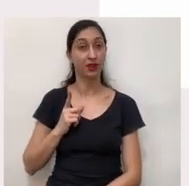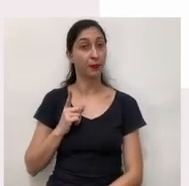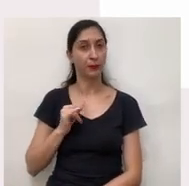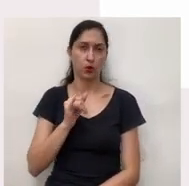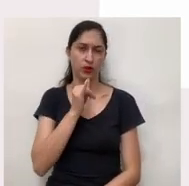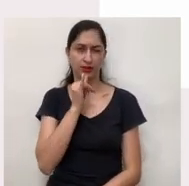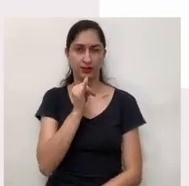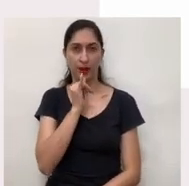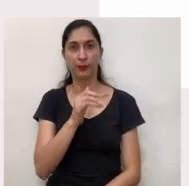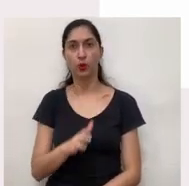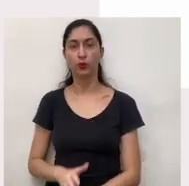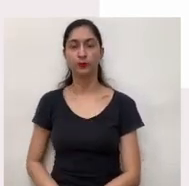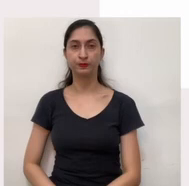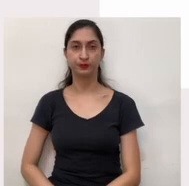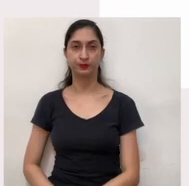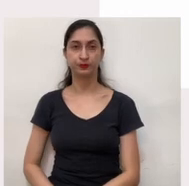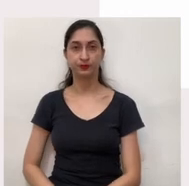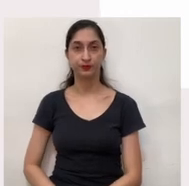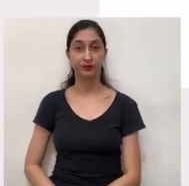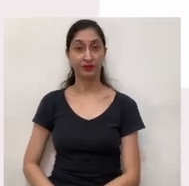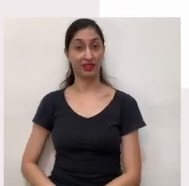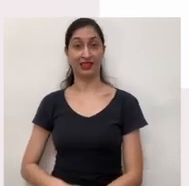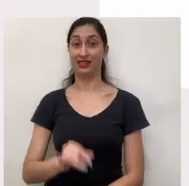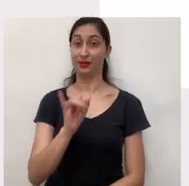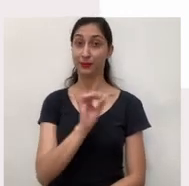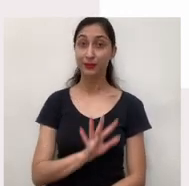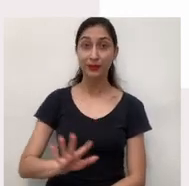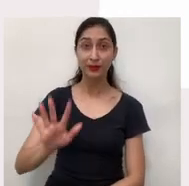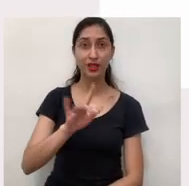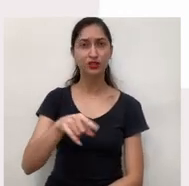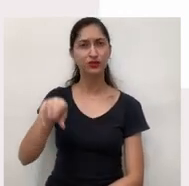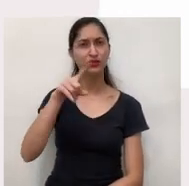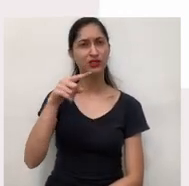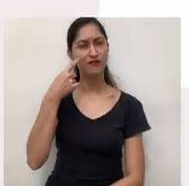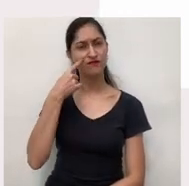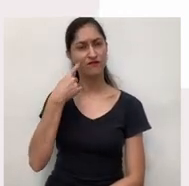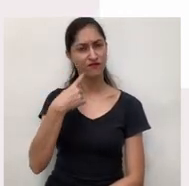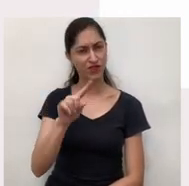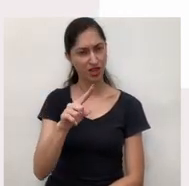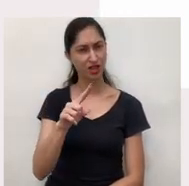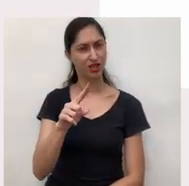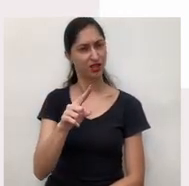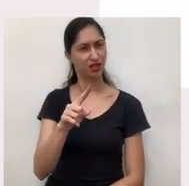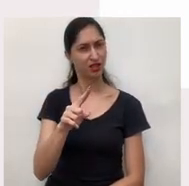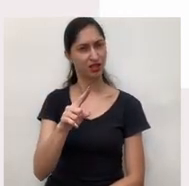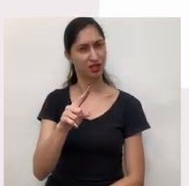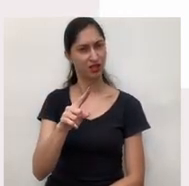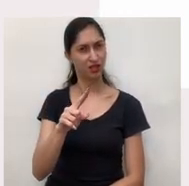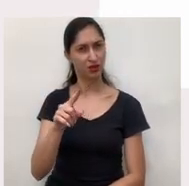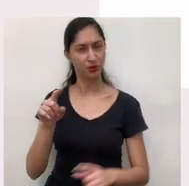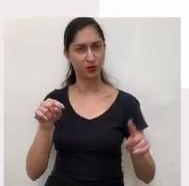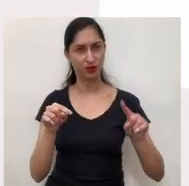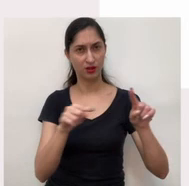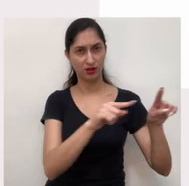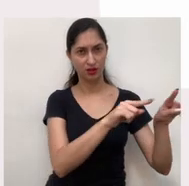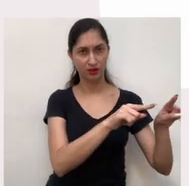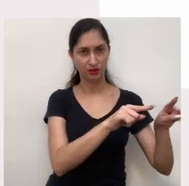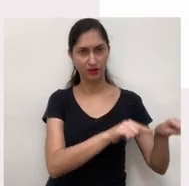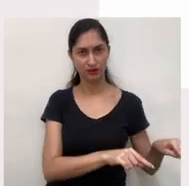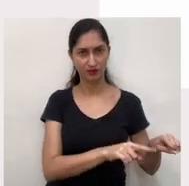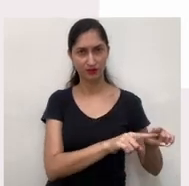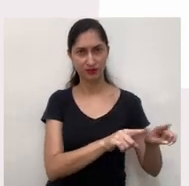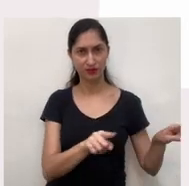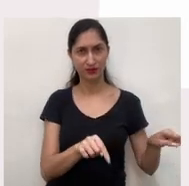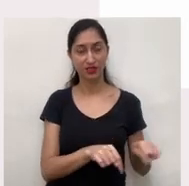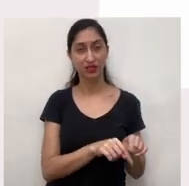Por exemplo, essa imagem que vocês veem no canto esquerdo inferior, né, que é uma página